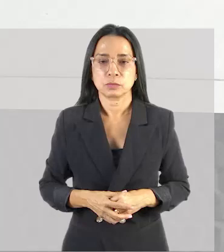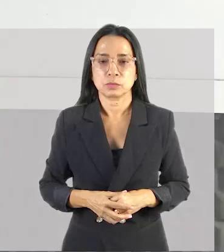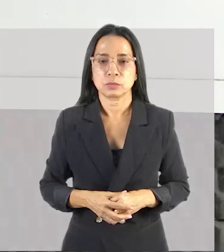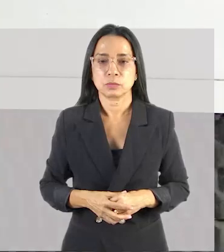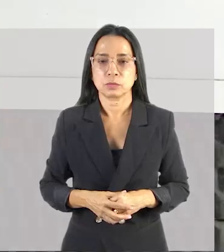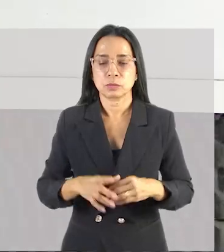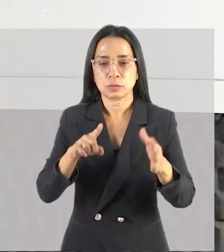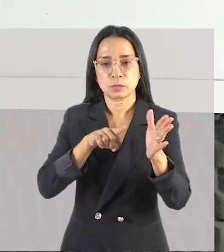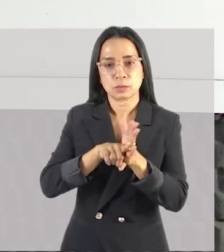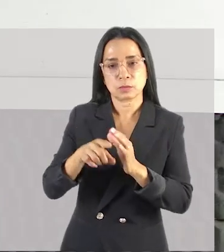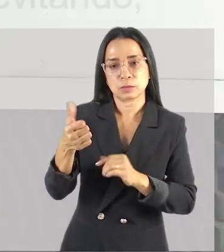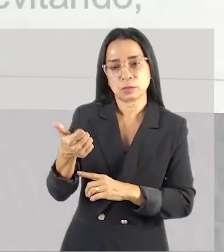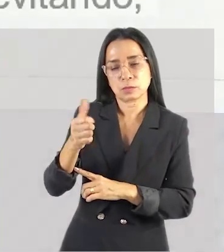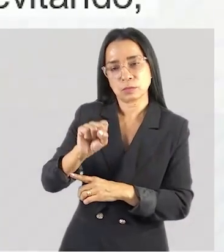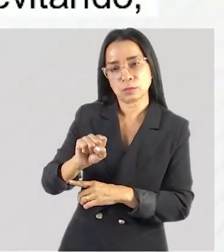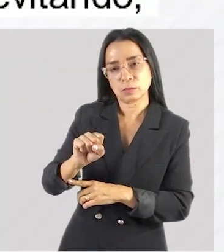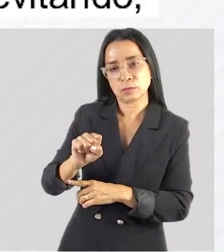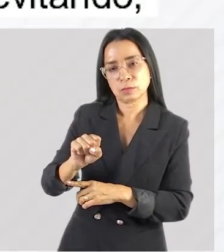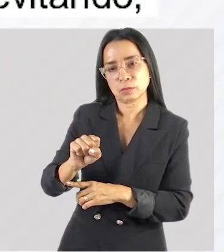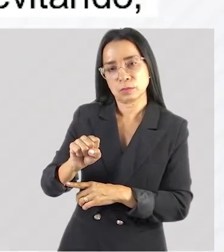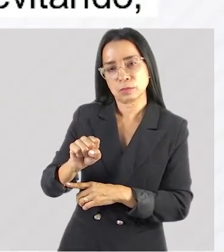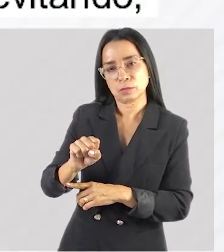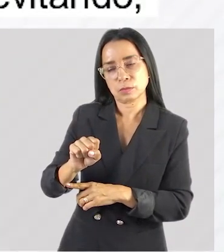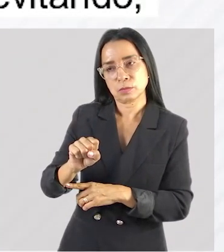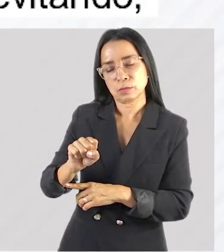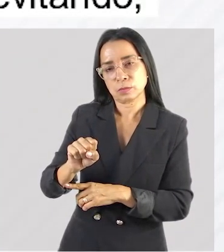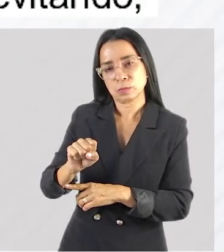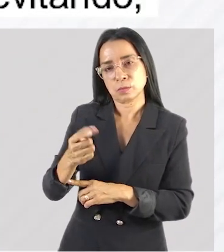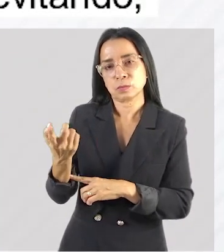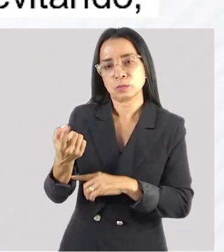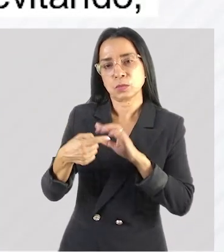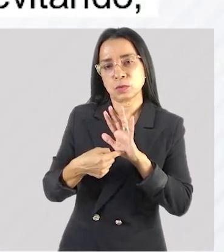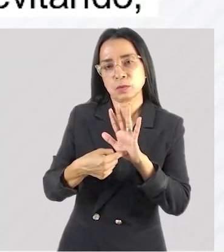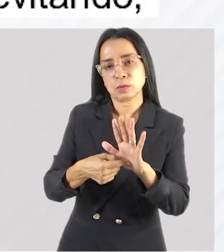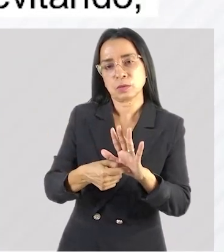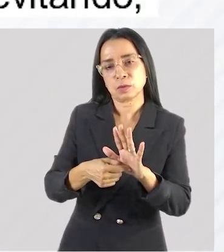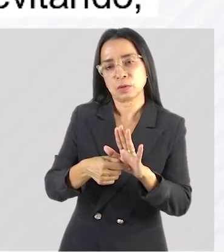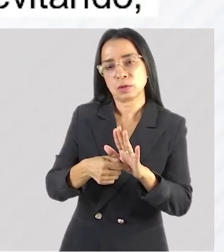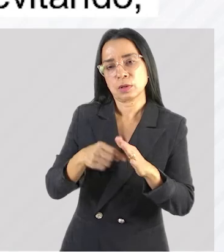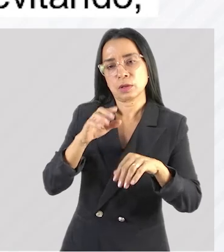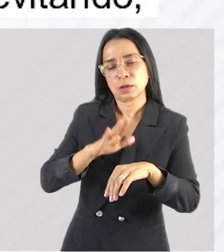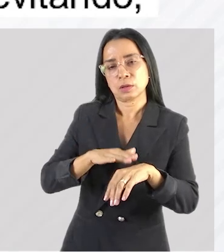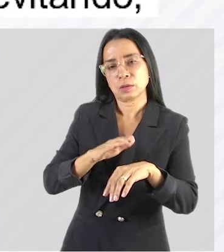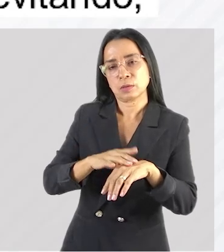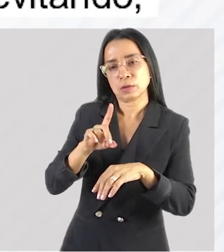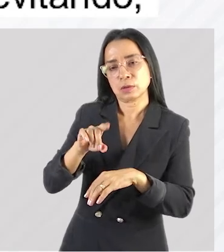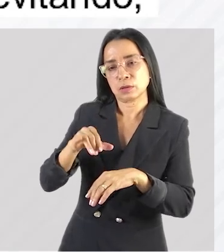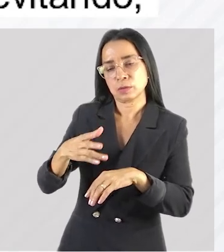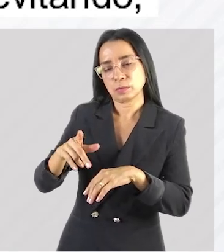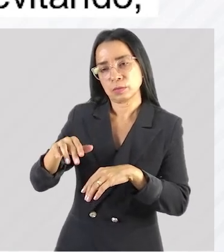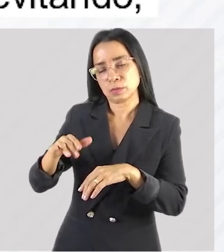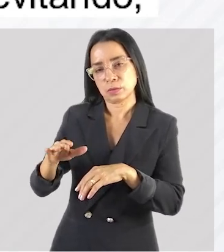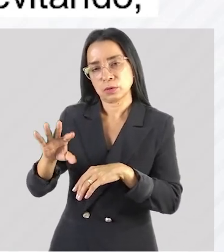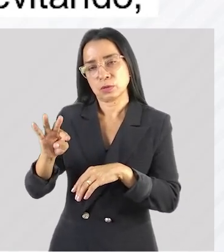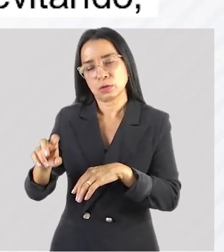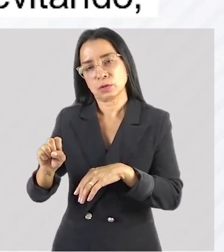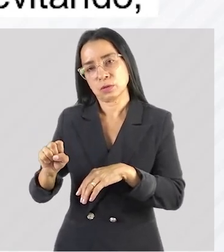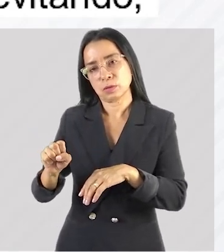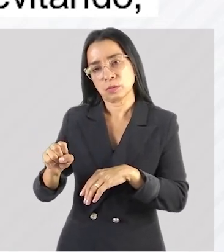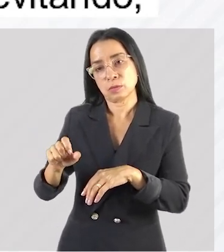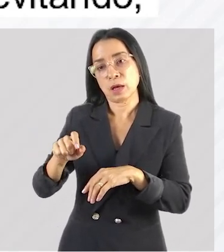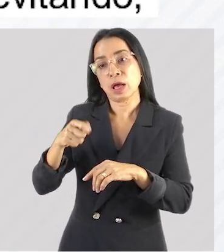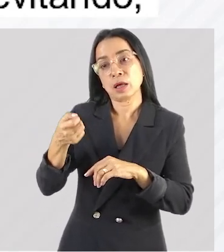Questão 18. Triângulo de sinalização, também chamado de dispositivo de sinalização luminosa